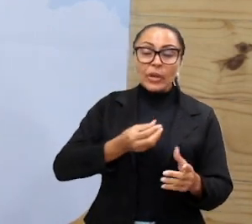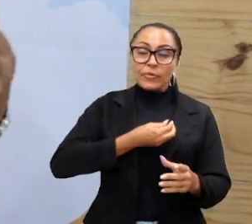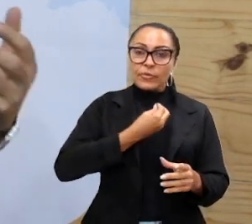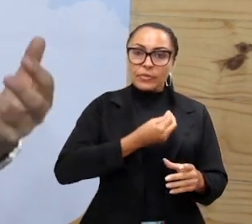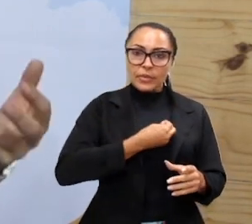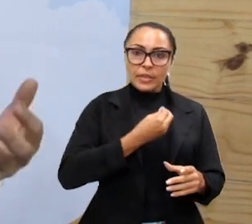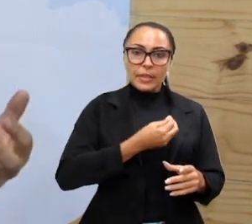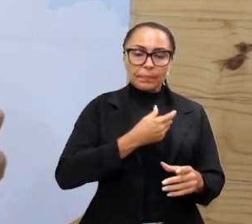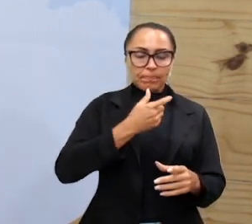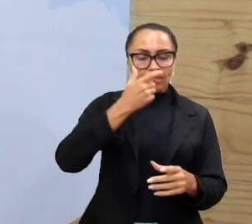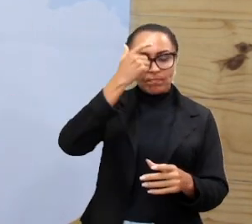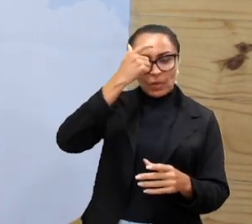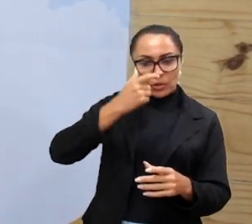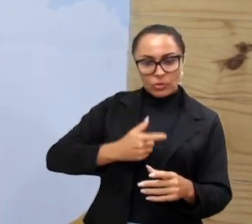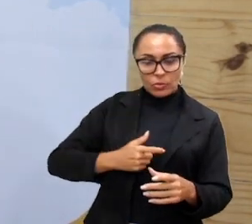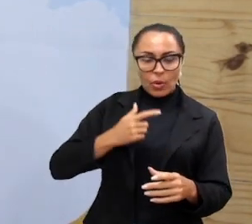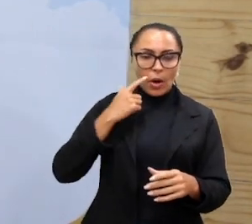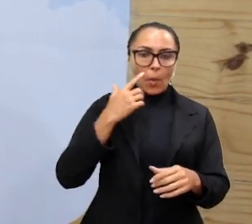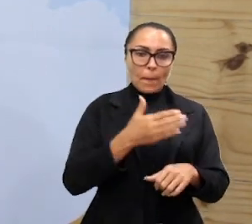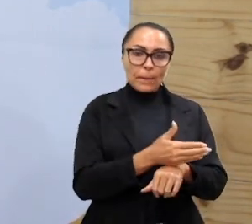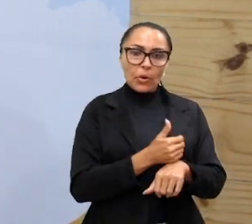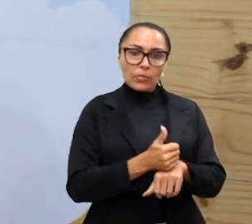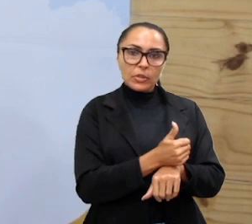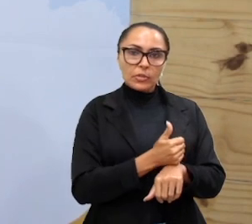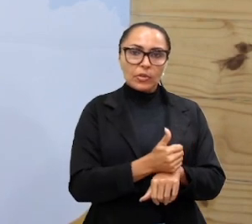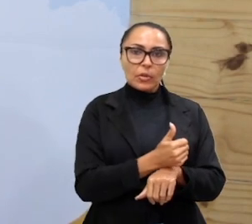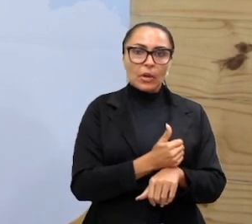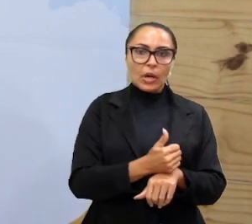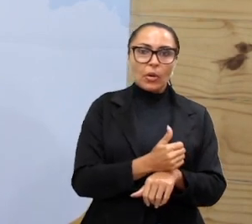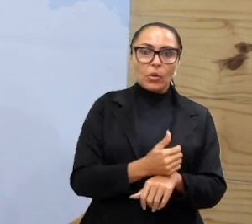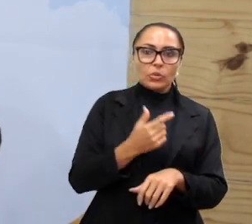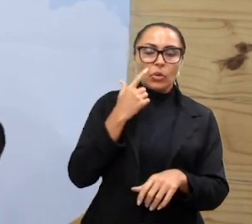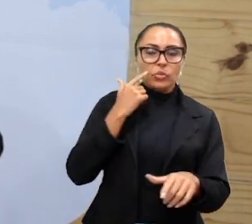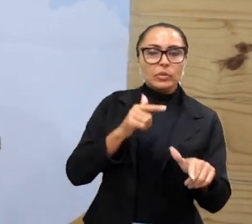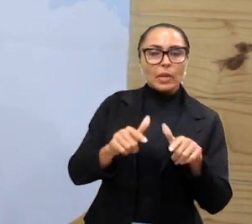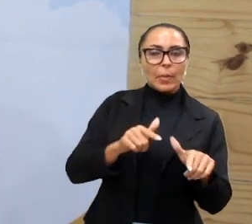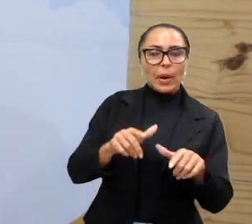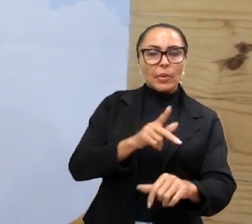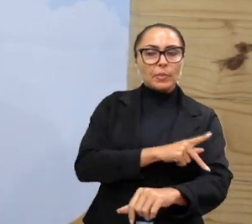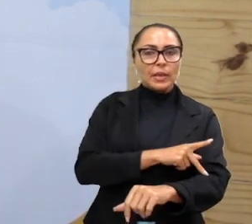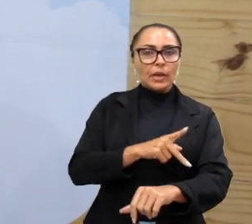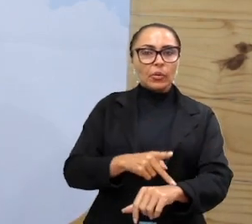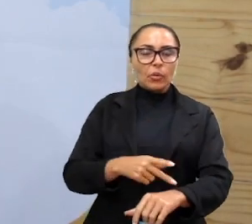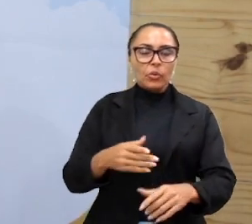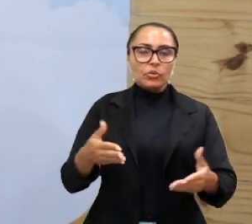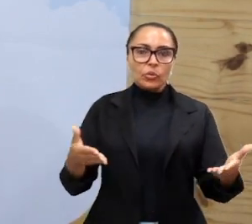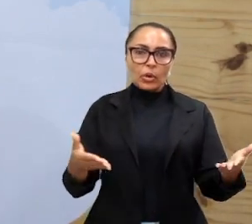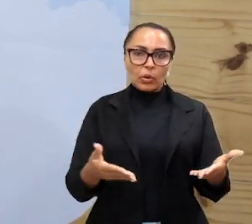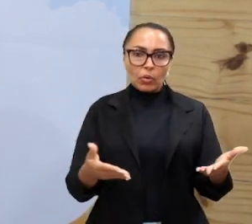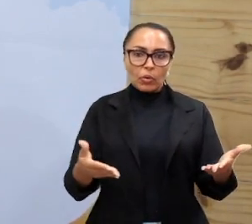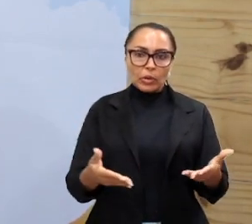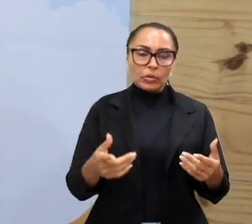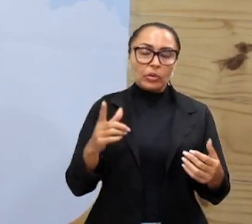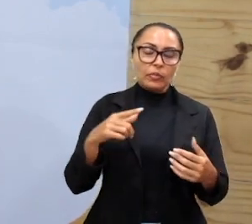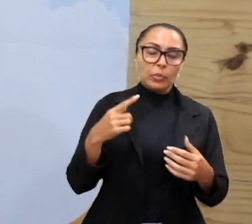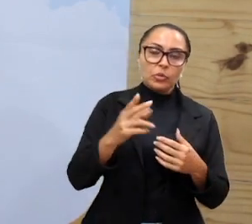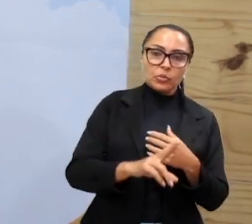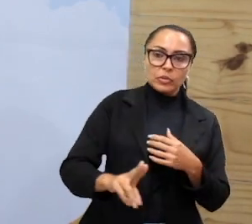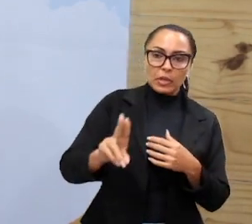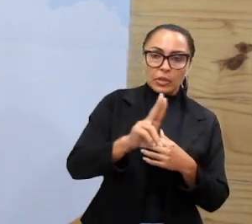da nossa vida profissional, das nossas atividades pedagógicas. Nesse momento agora nós estamos utilizando